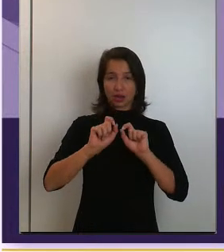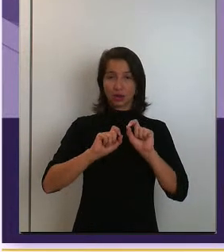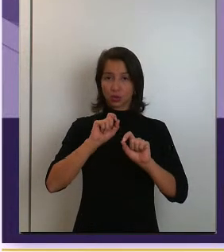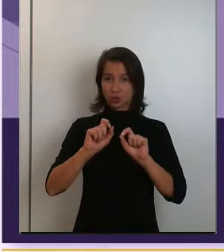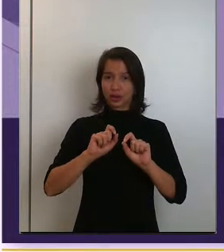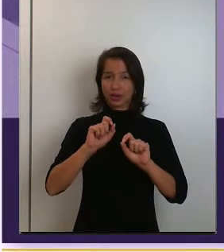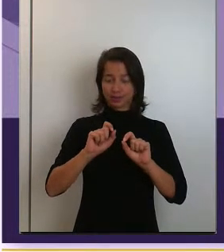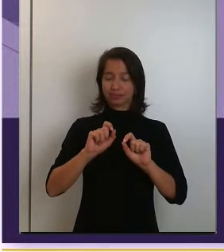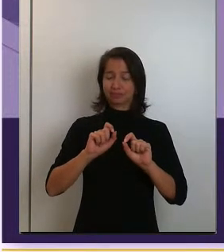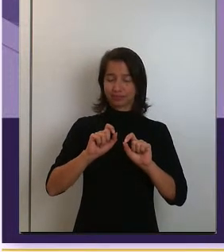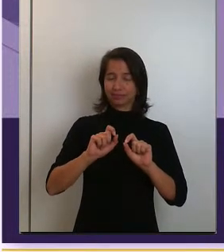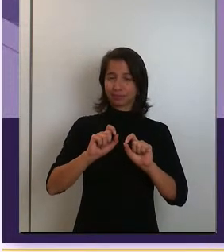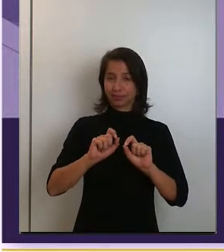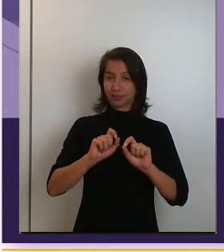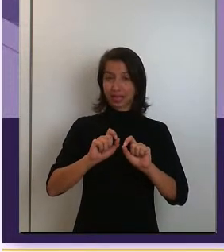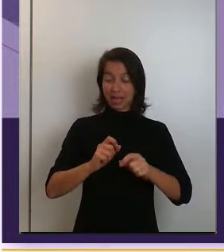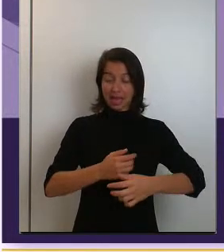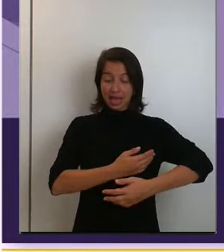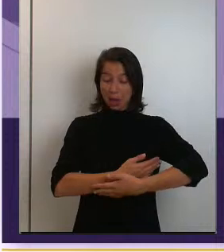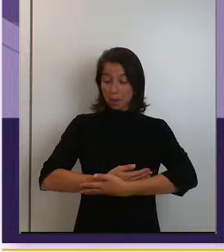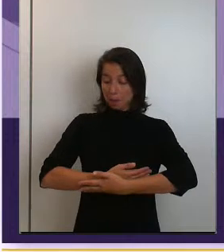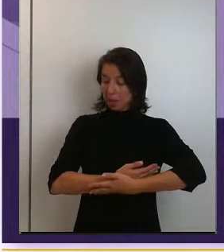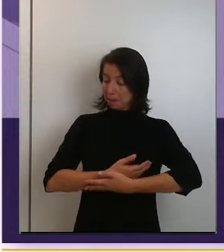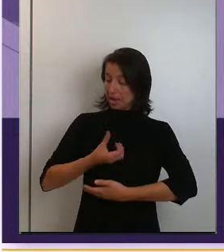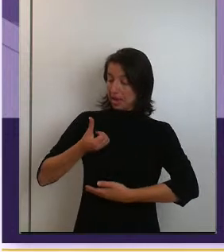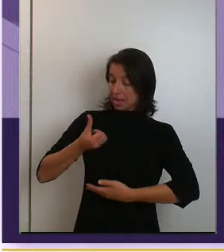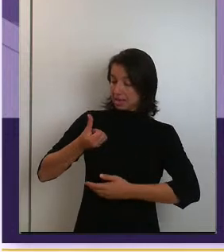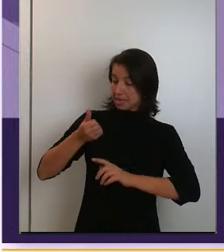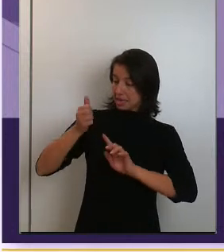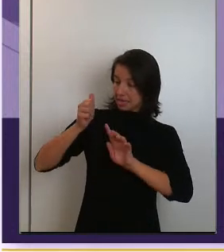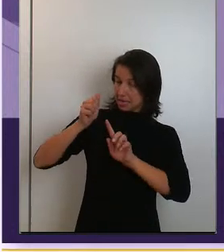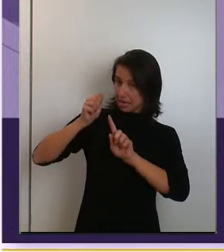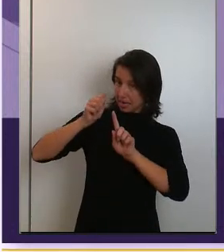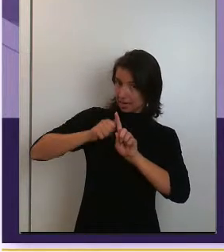menores de 6 meses, essas prevalências caem para